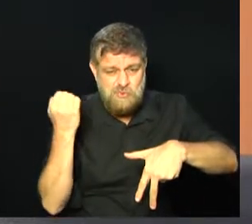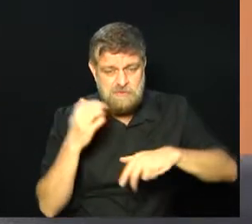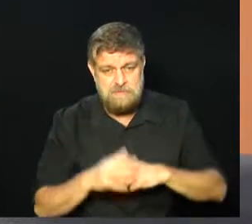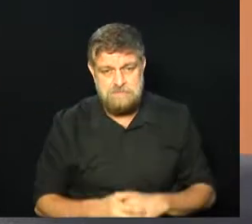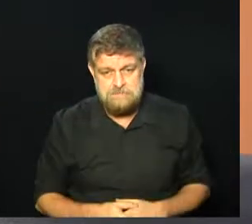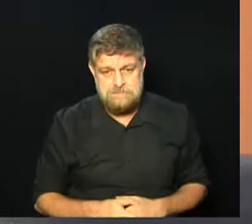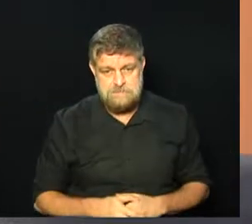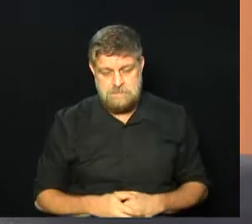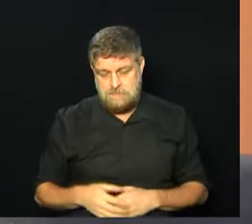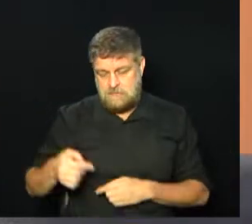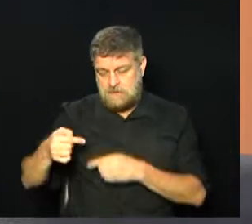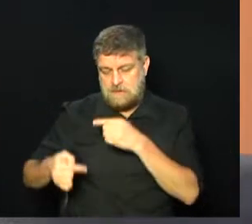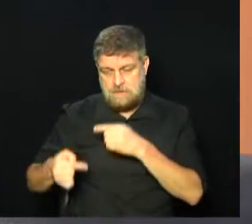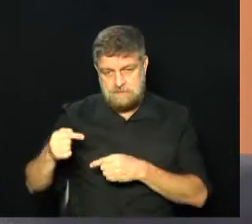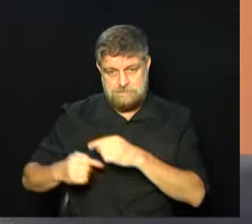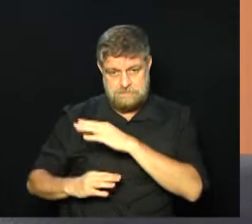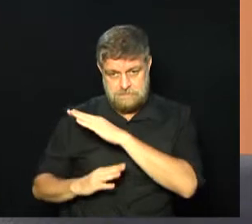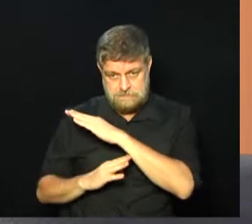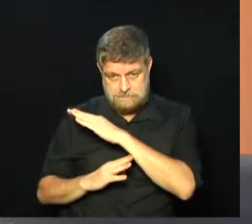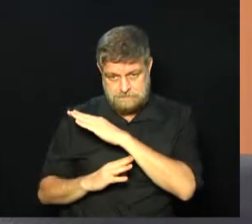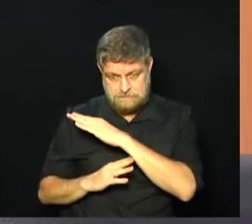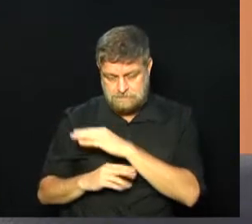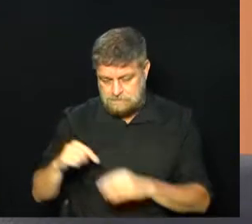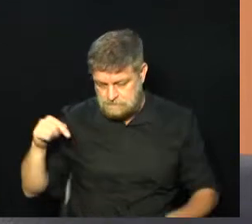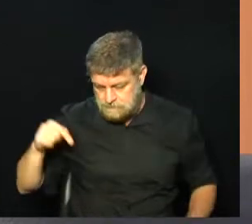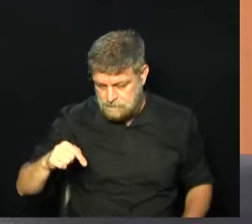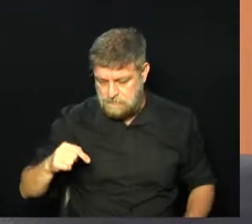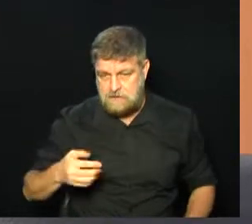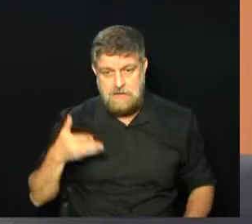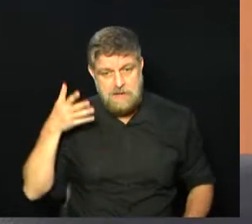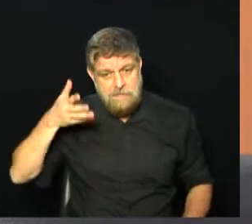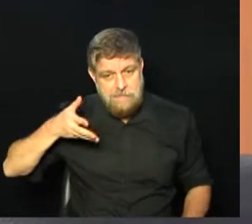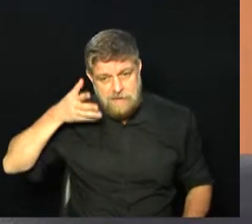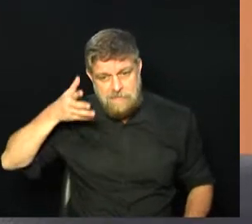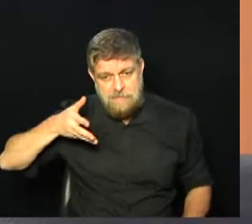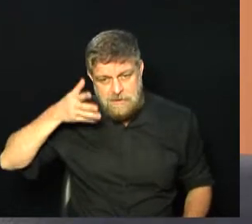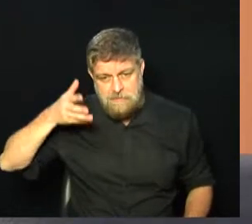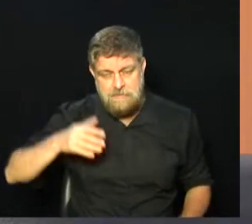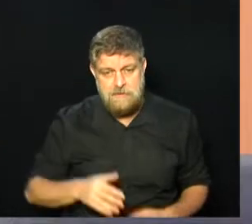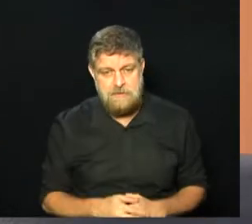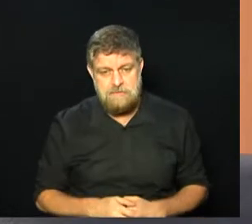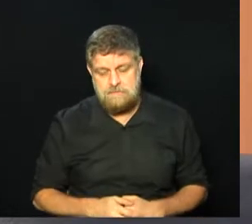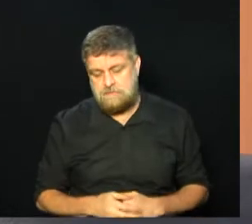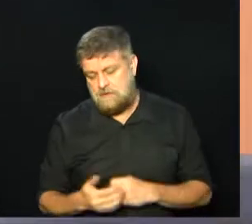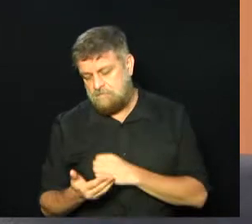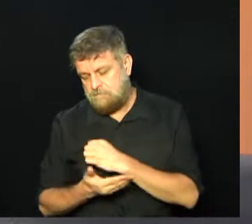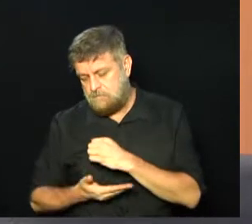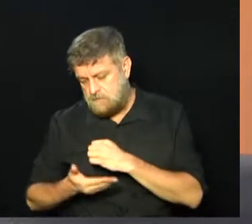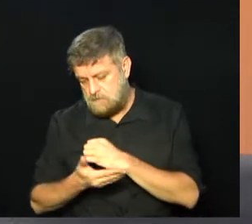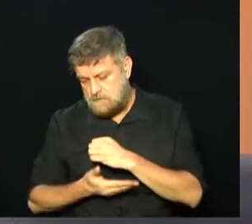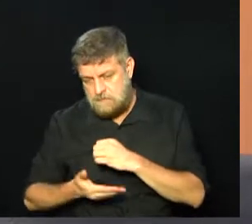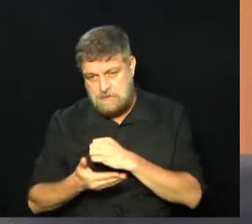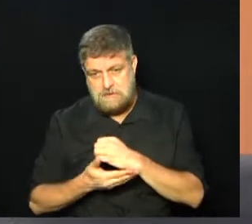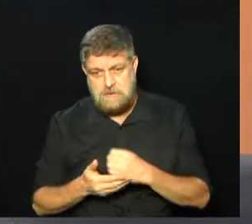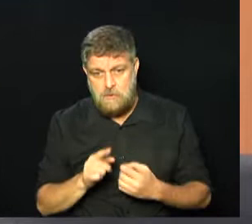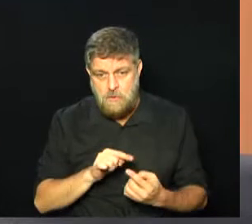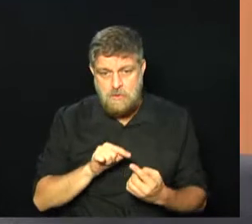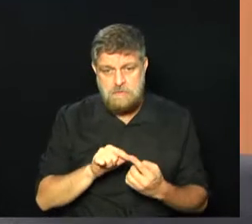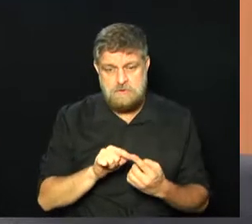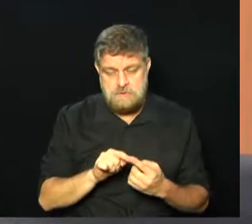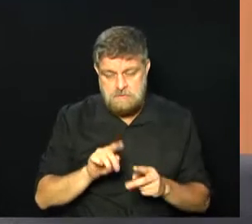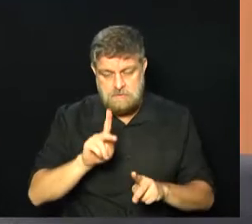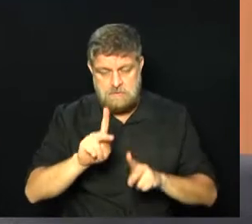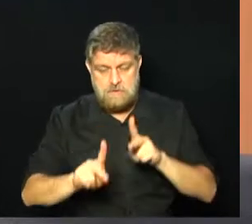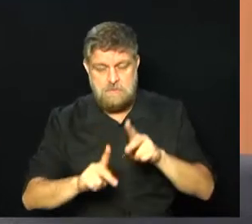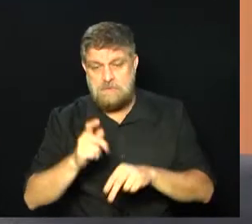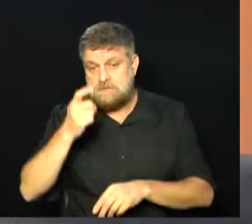discussão na Casa Legislativa, a discussão na Câmara, vereador Paulo Haddad, é fundamental para conscientizar a